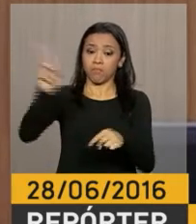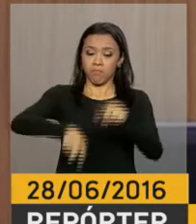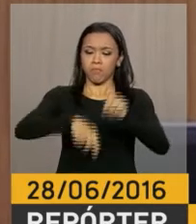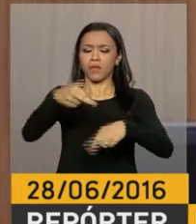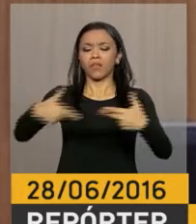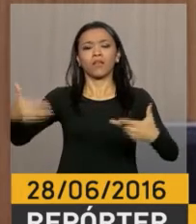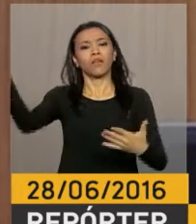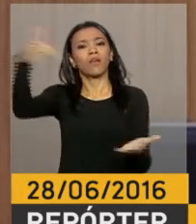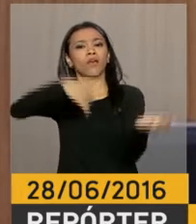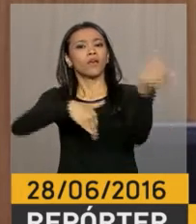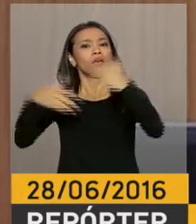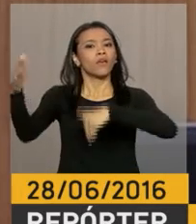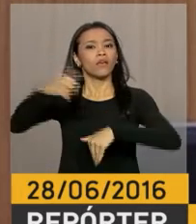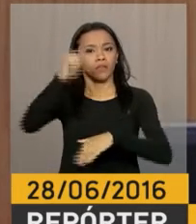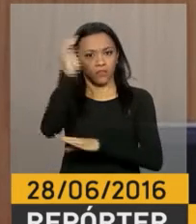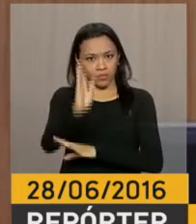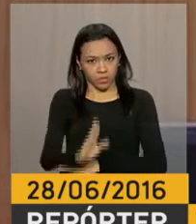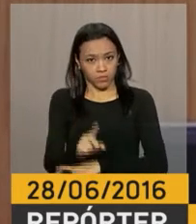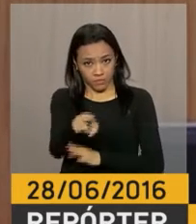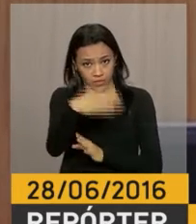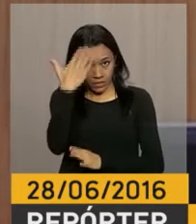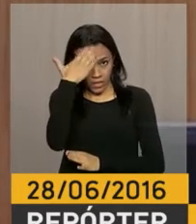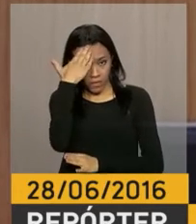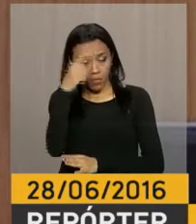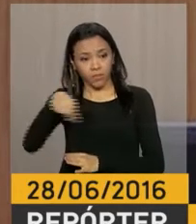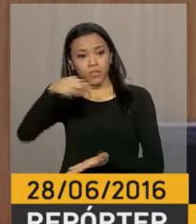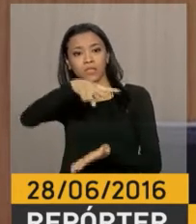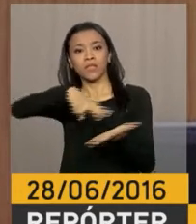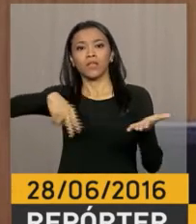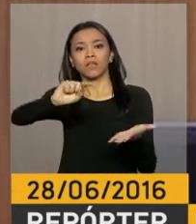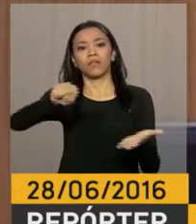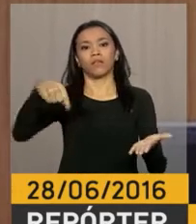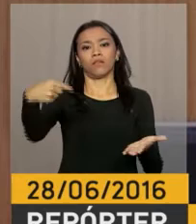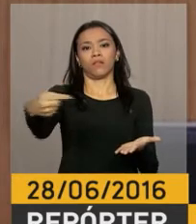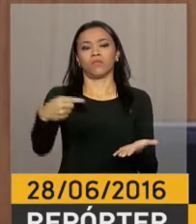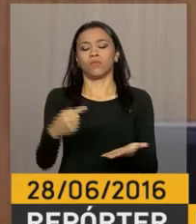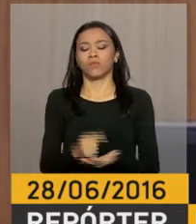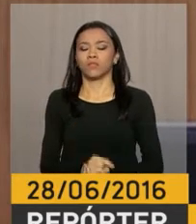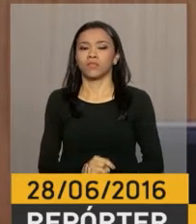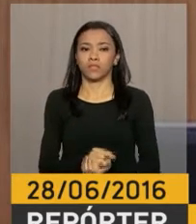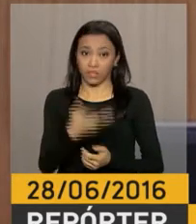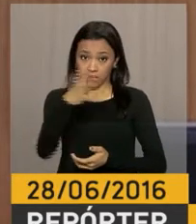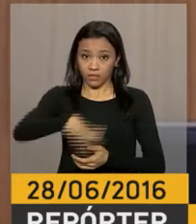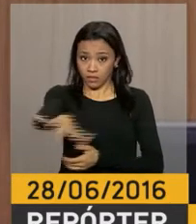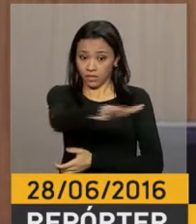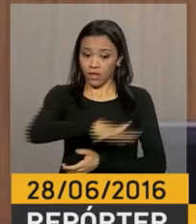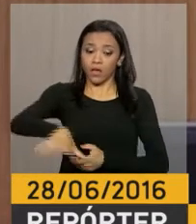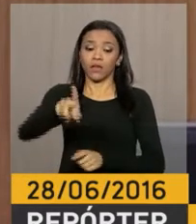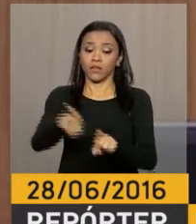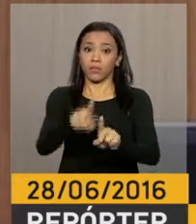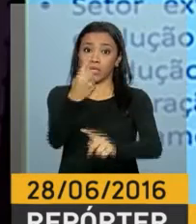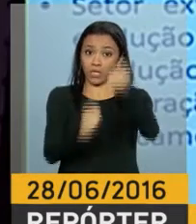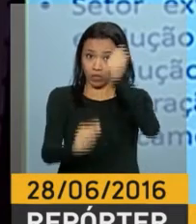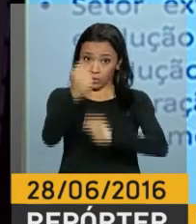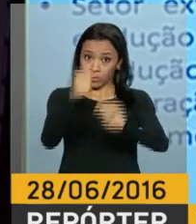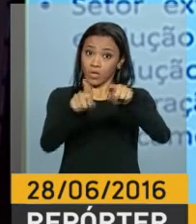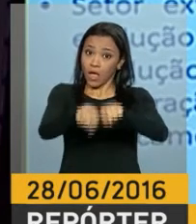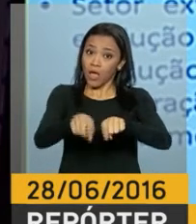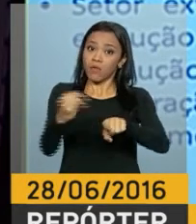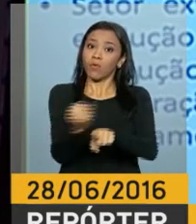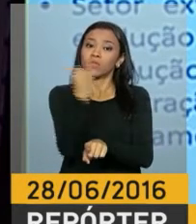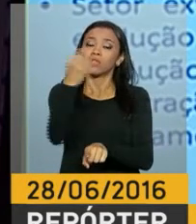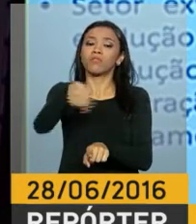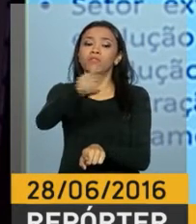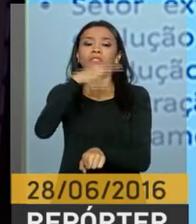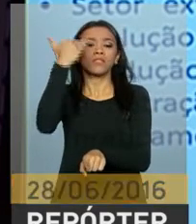Média coeficiente de exportação e o índice de penetração das importações da indústria. Isso também é muito importante para a gente entender